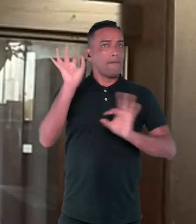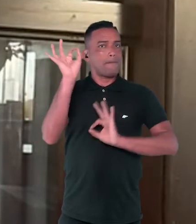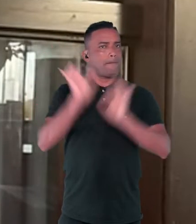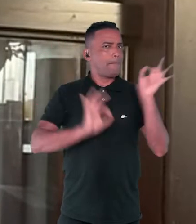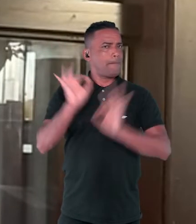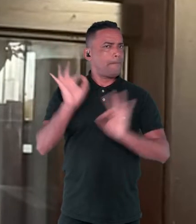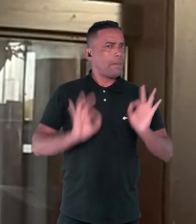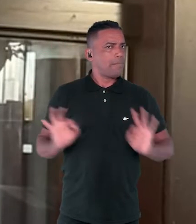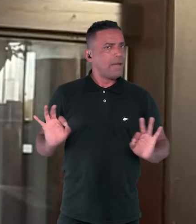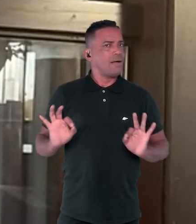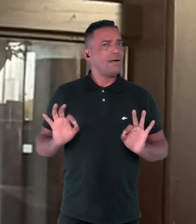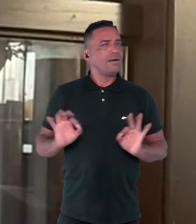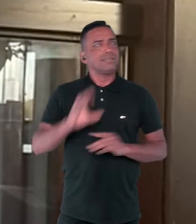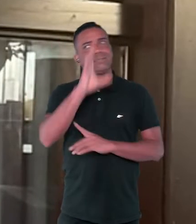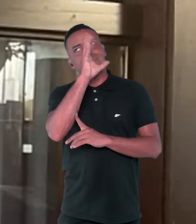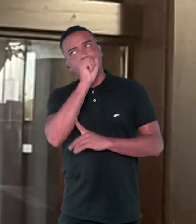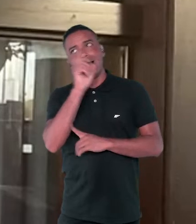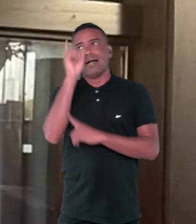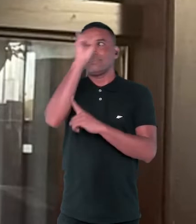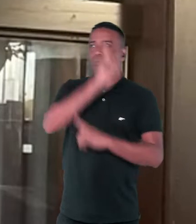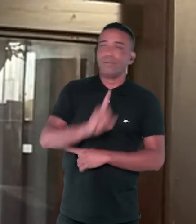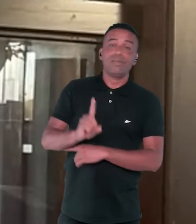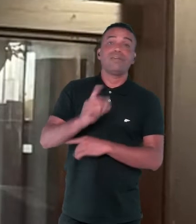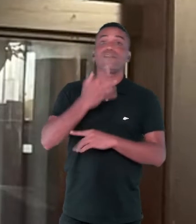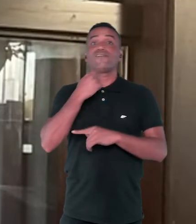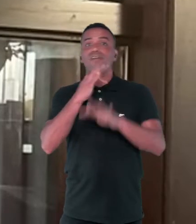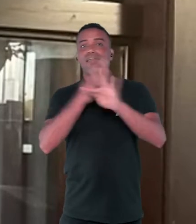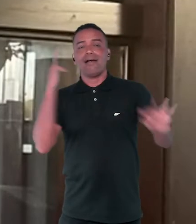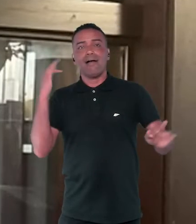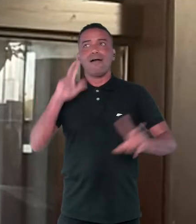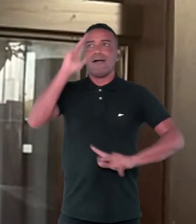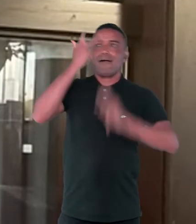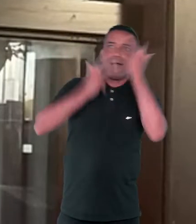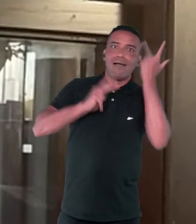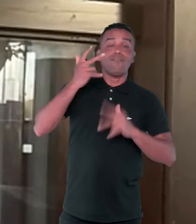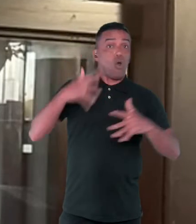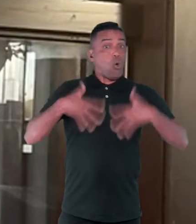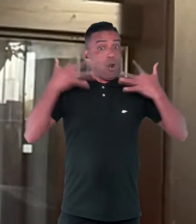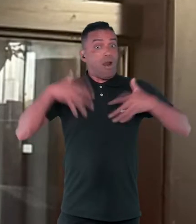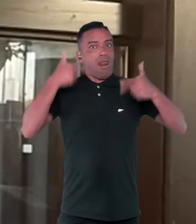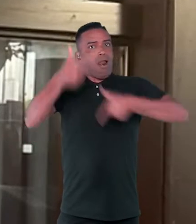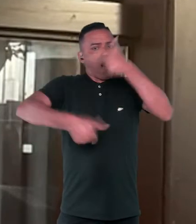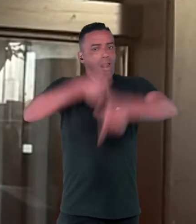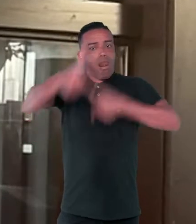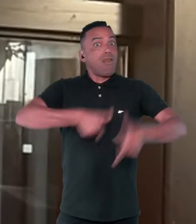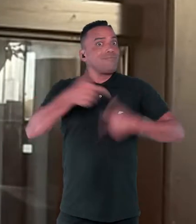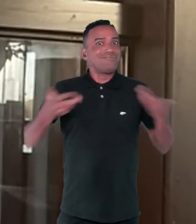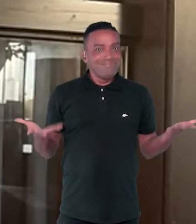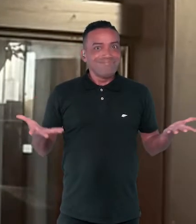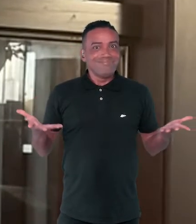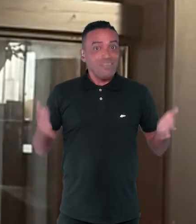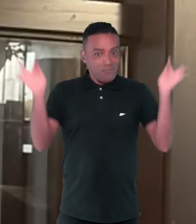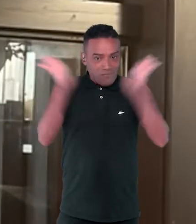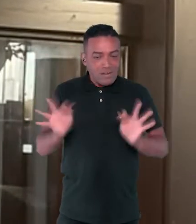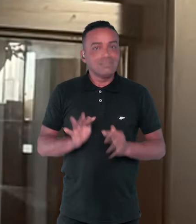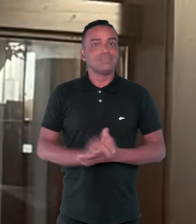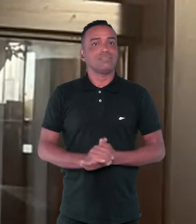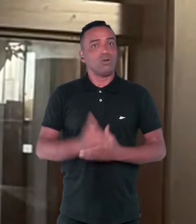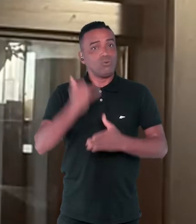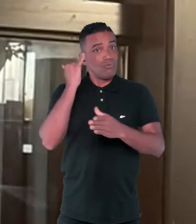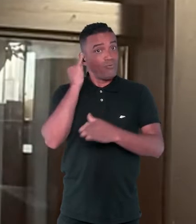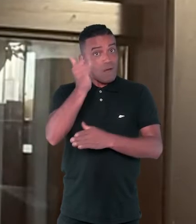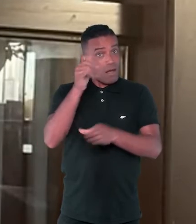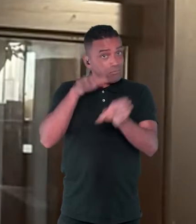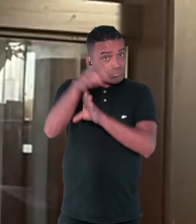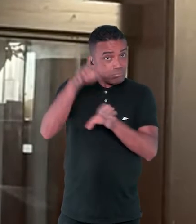para sábado, domingo, feriado, Réveillon, Carnaval, trabalhar. Trabalhar alegre, trabalhar feliz. Então, eu falo isso. Se